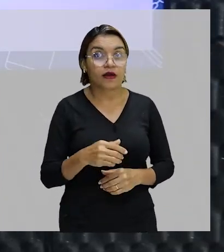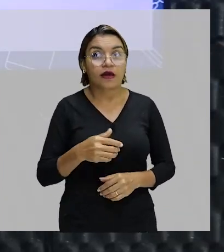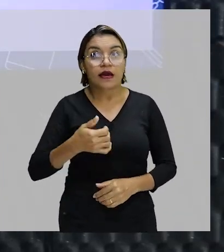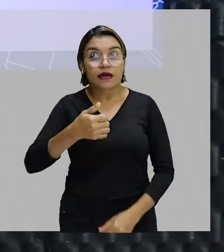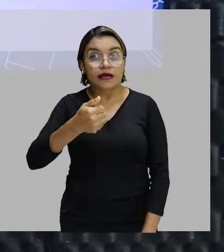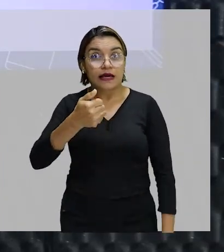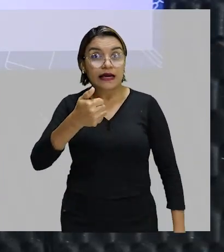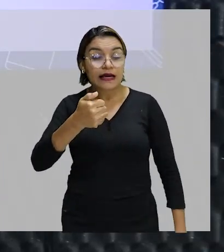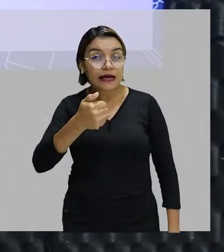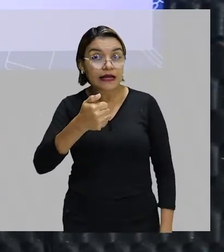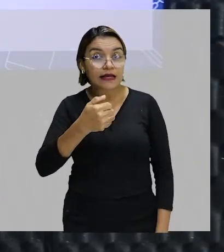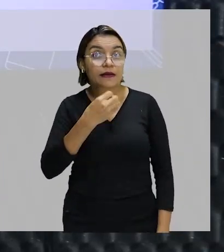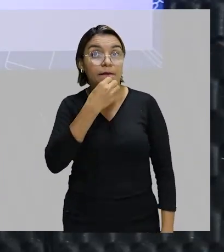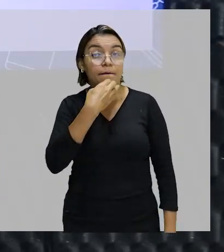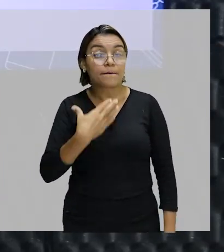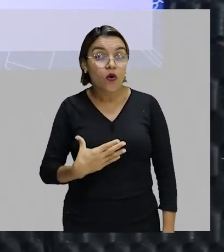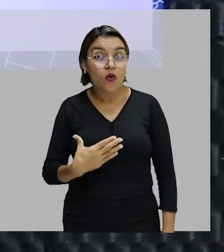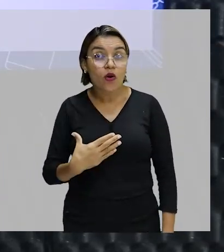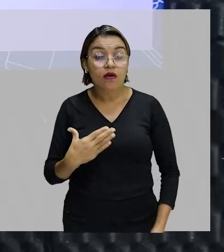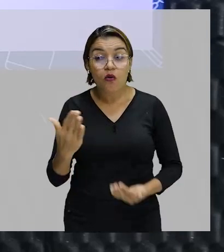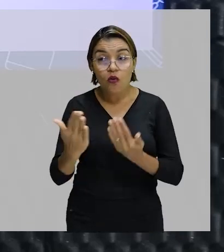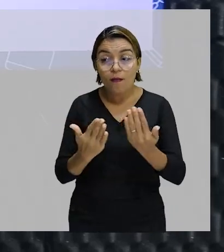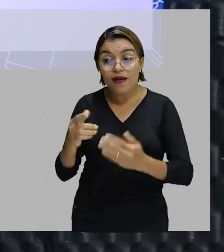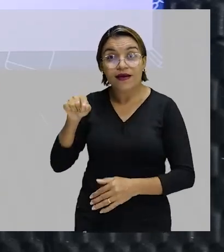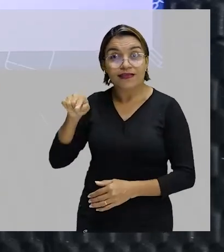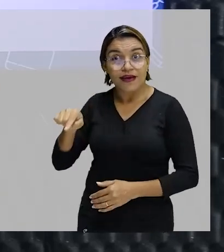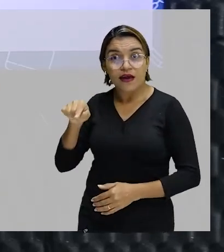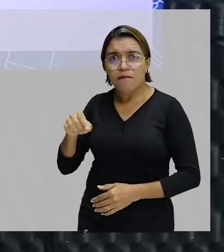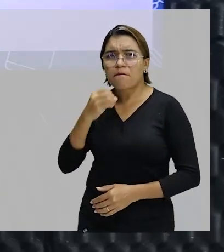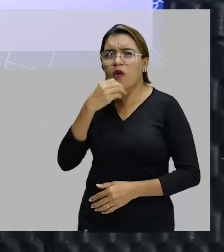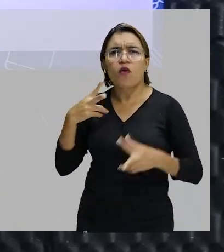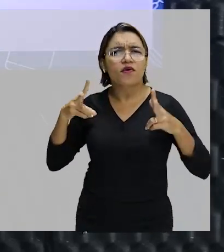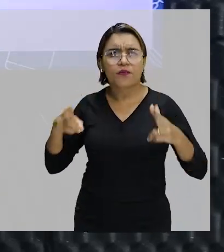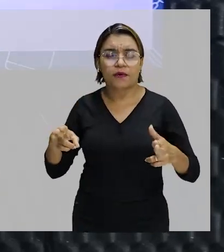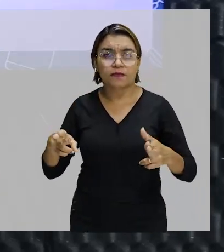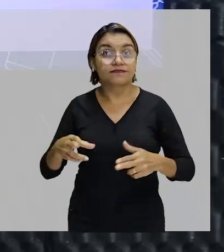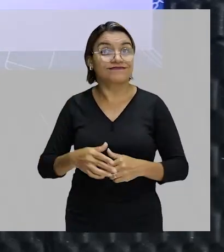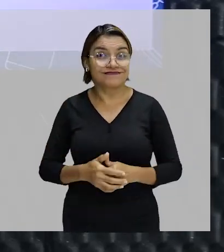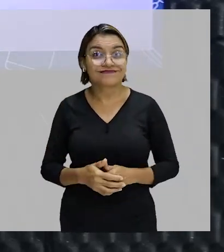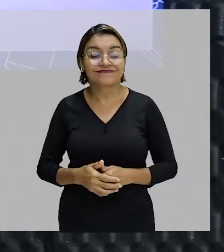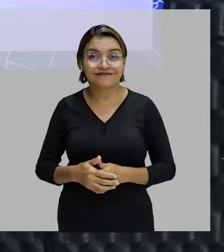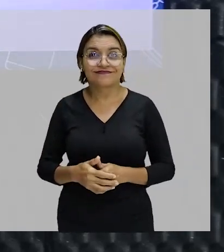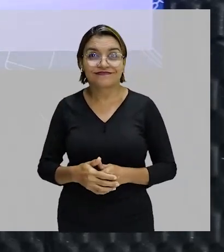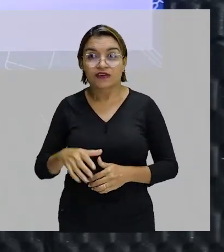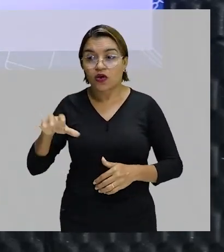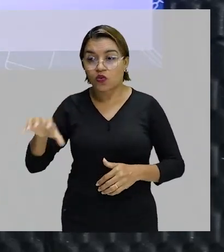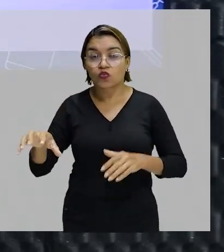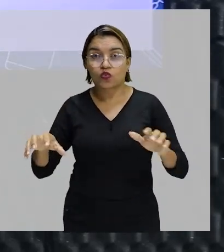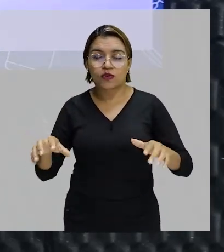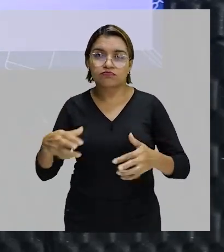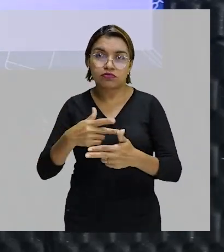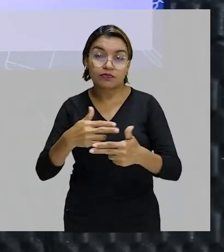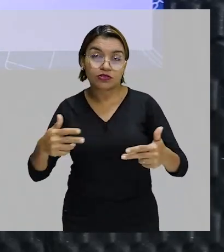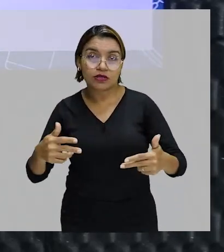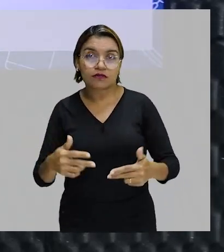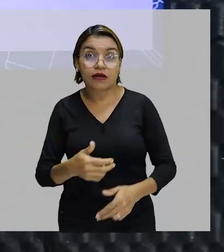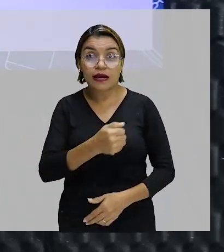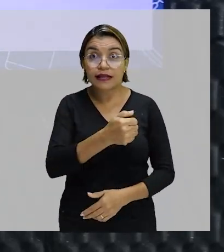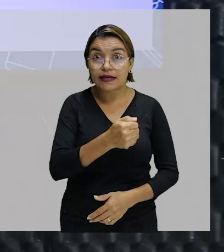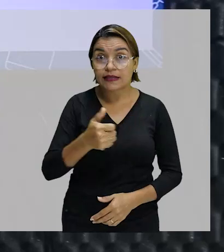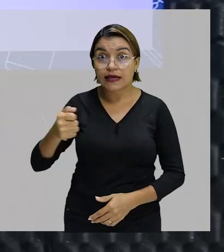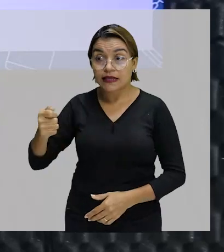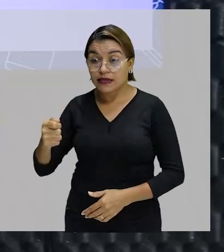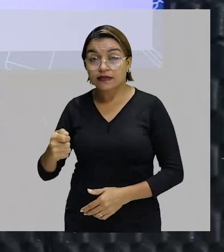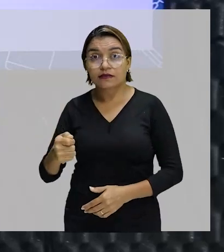é tão boa quanto aquela. Nesse caso, eu tenho uma comparação entre duas coisas considerando uma